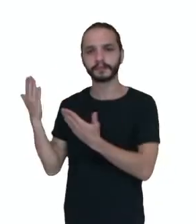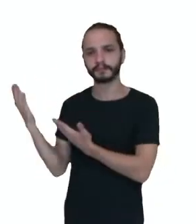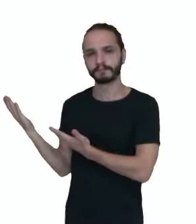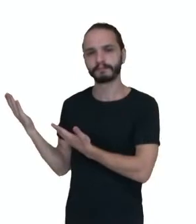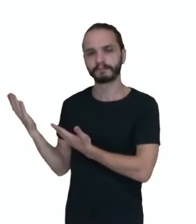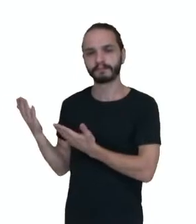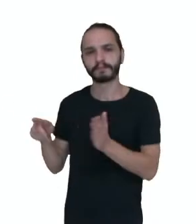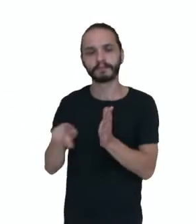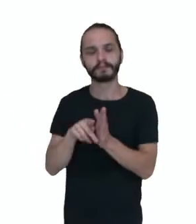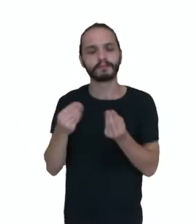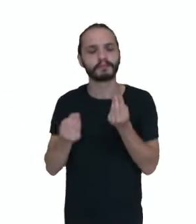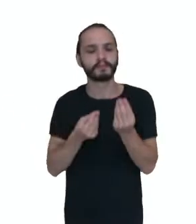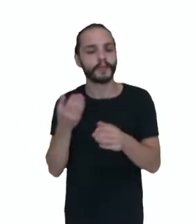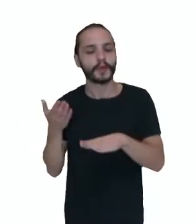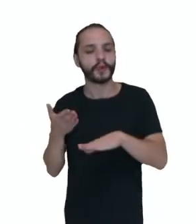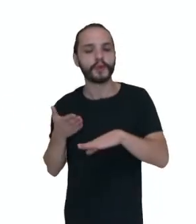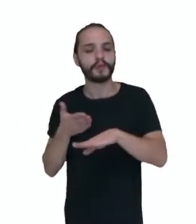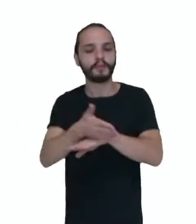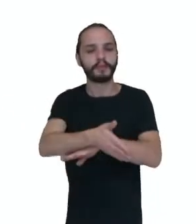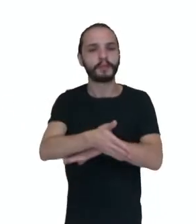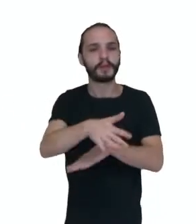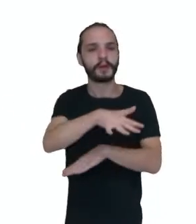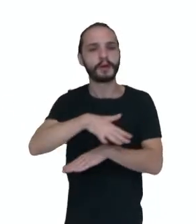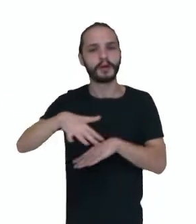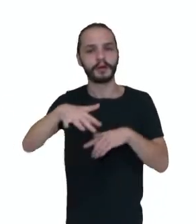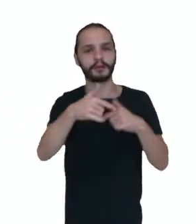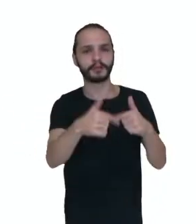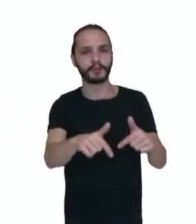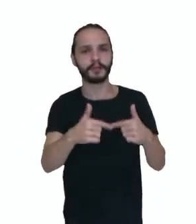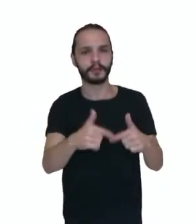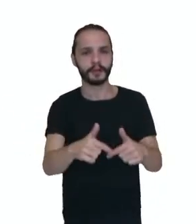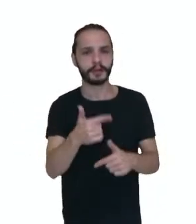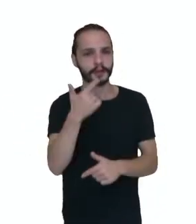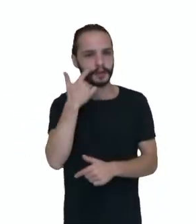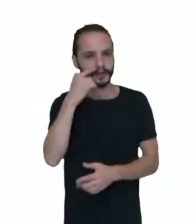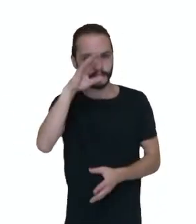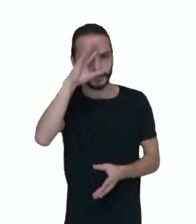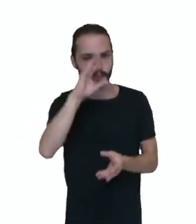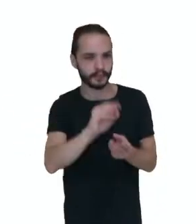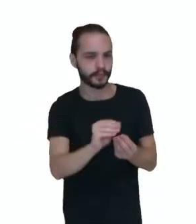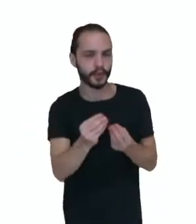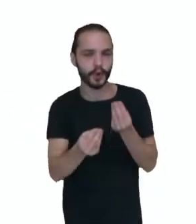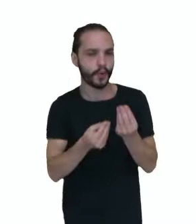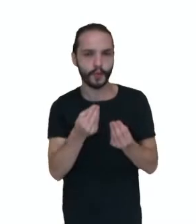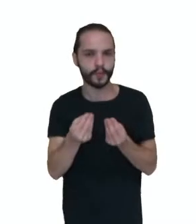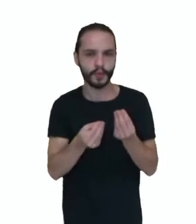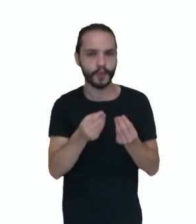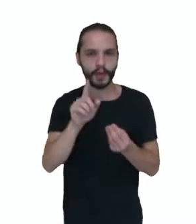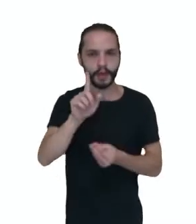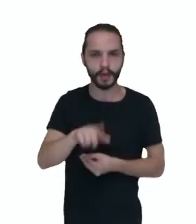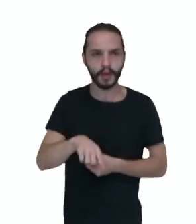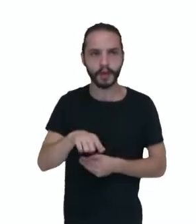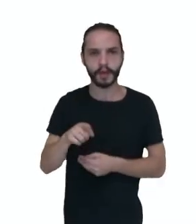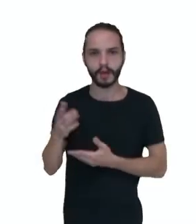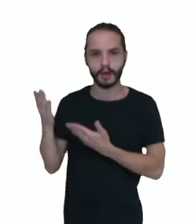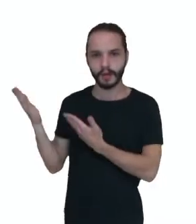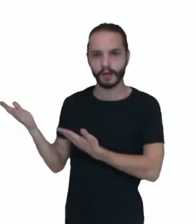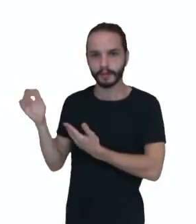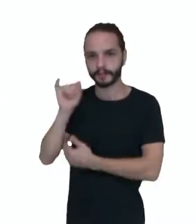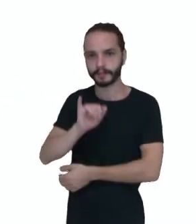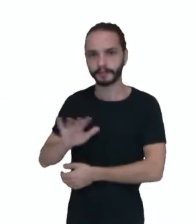dessa inserção da mulher no mercado de trabalho. Então vamos entender ali conforme o nosso gráfico traz,